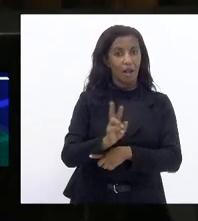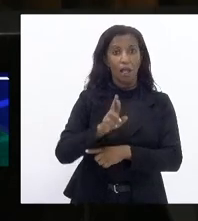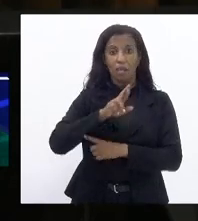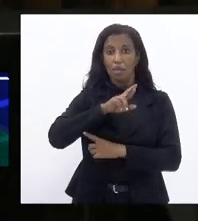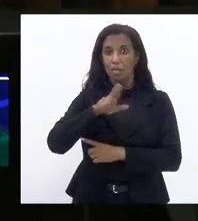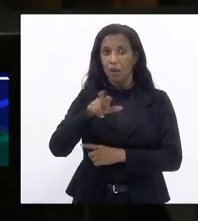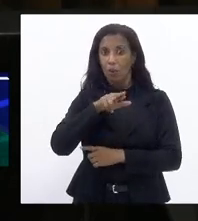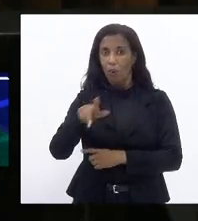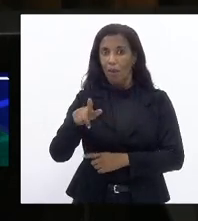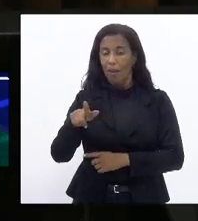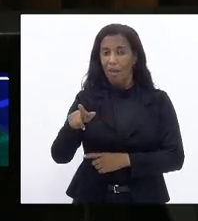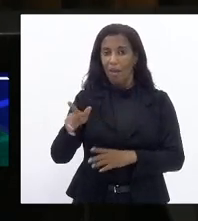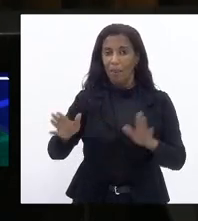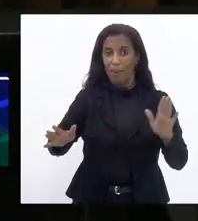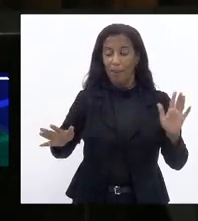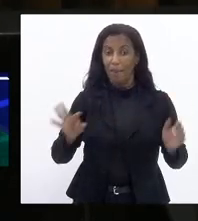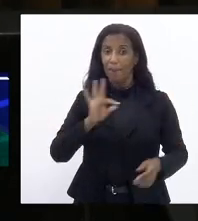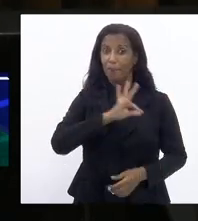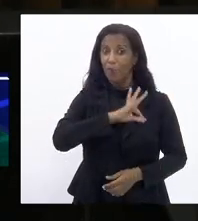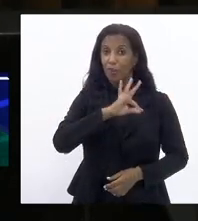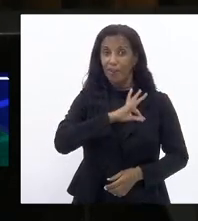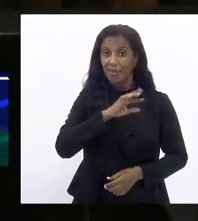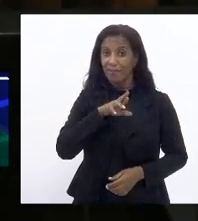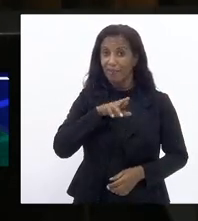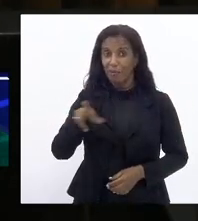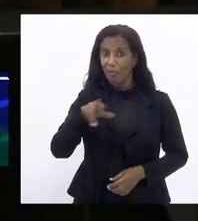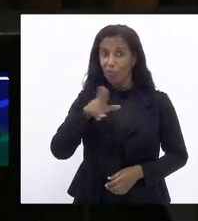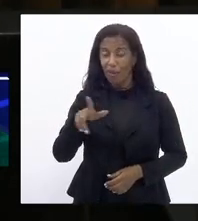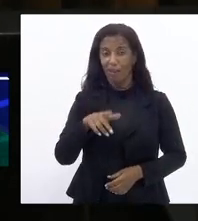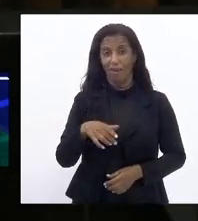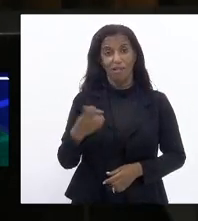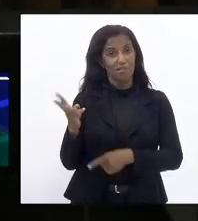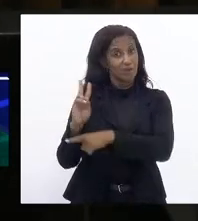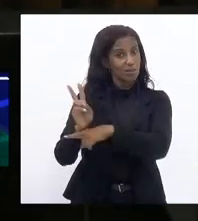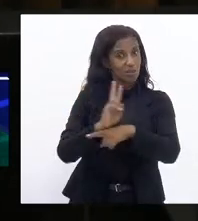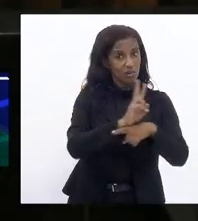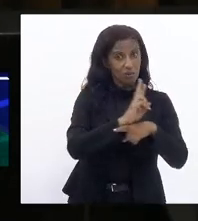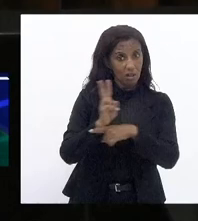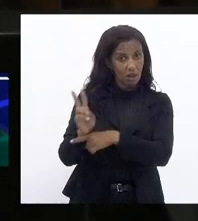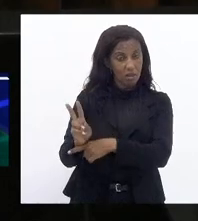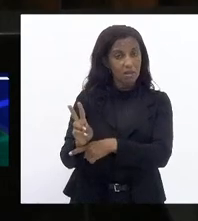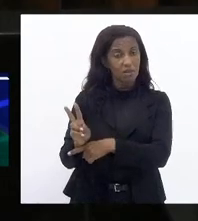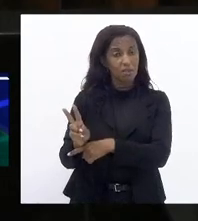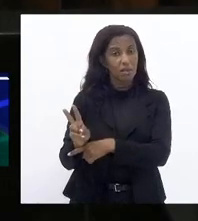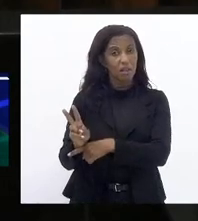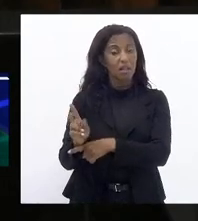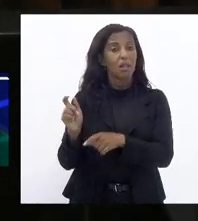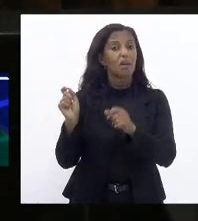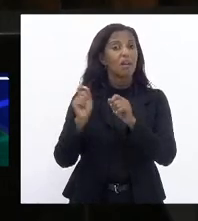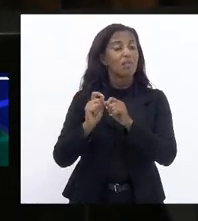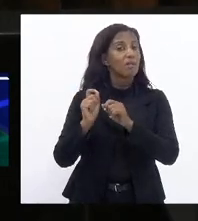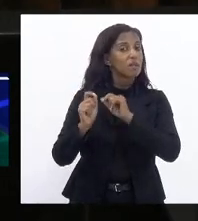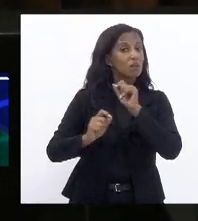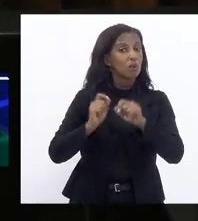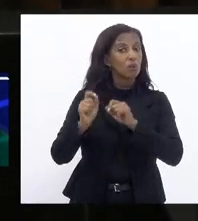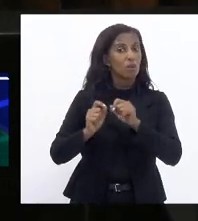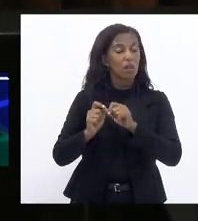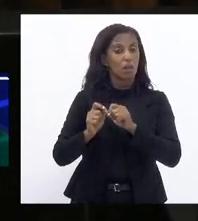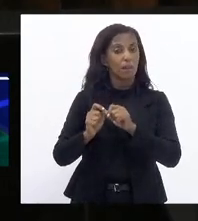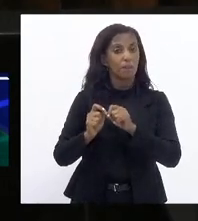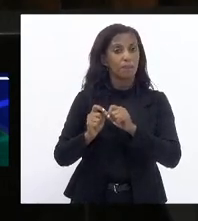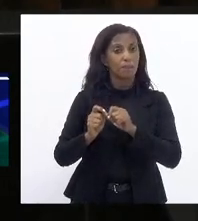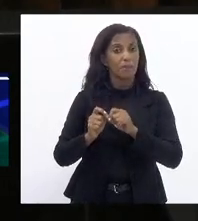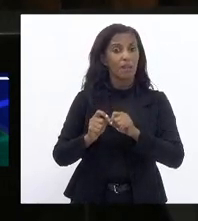polícia, né? E essa empresa de segurança, já há algum tempo, vem tomando as vezes da